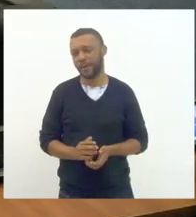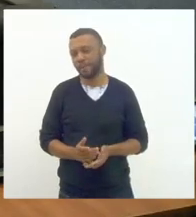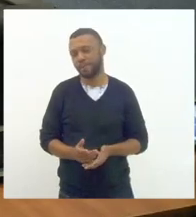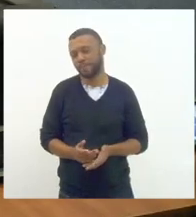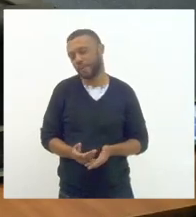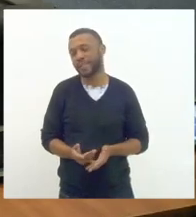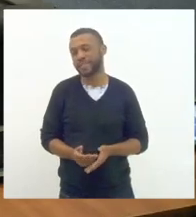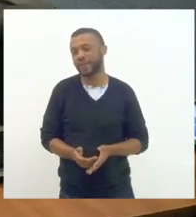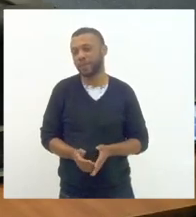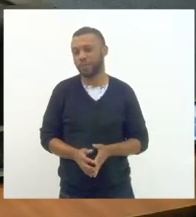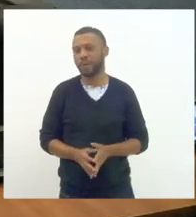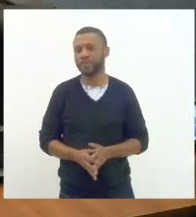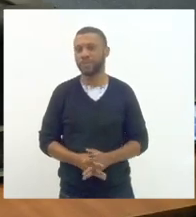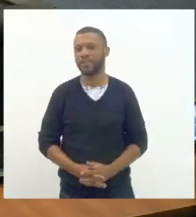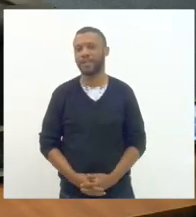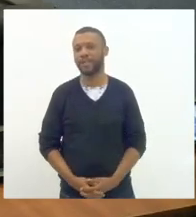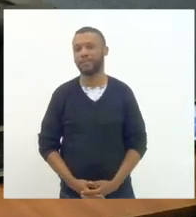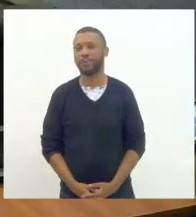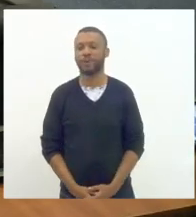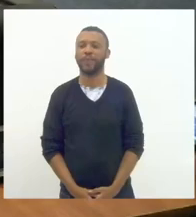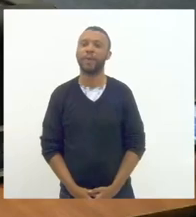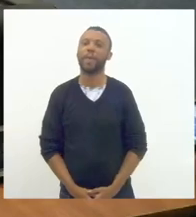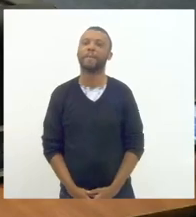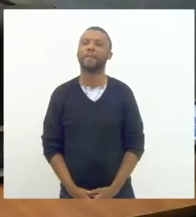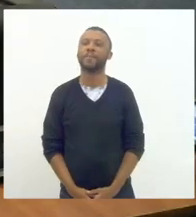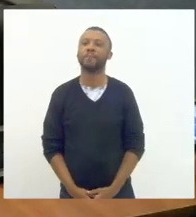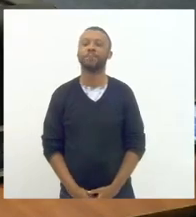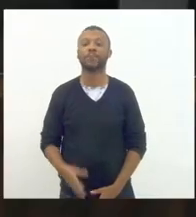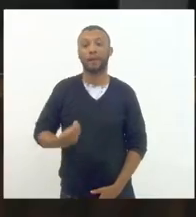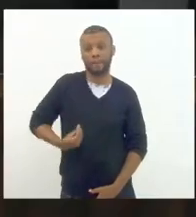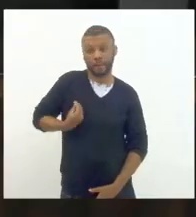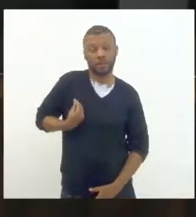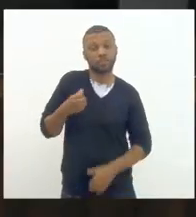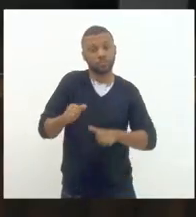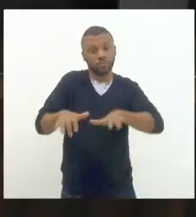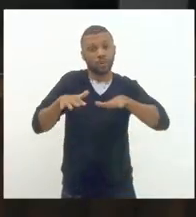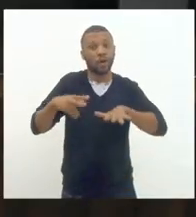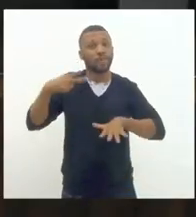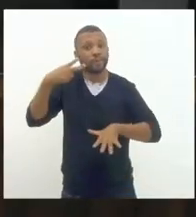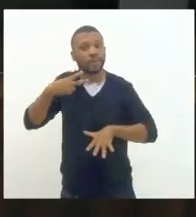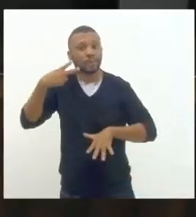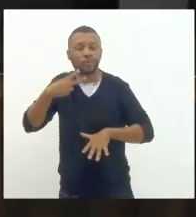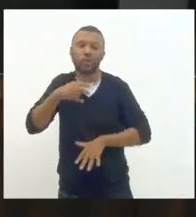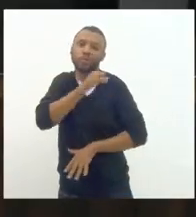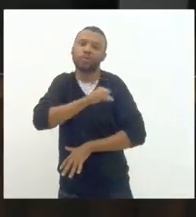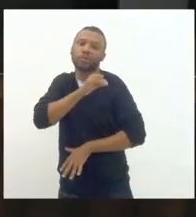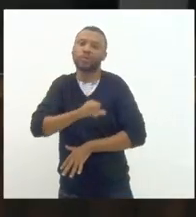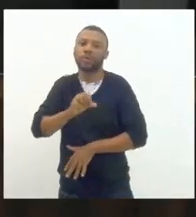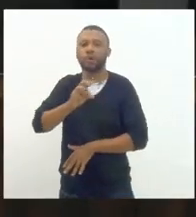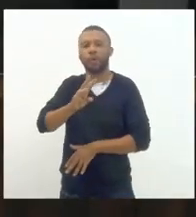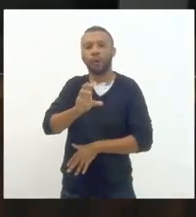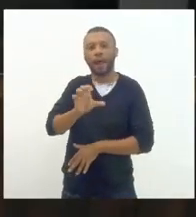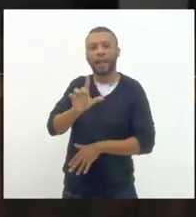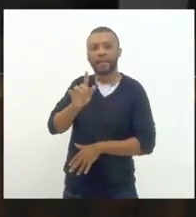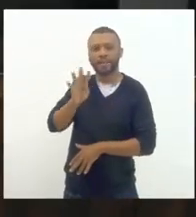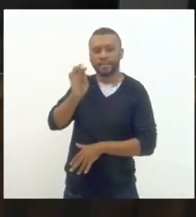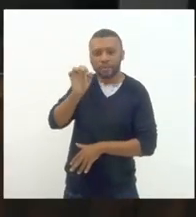Por favor, pega as emendas. Está presente no plenário o vereador da capital, Elton Dias. É bem-vindo, meu